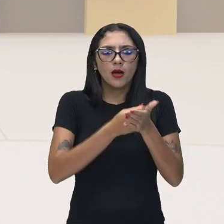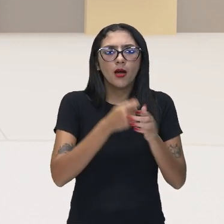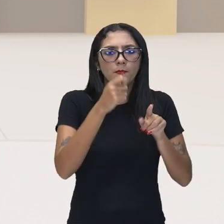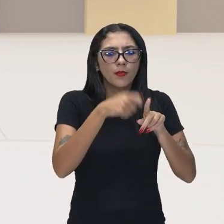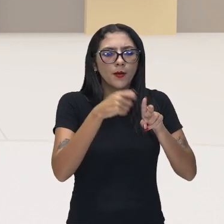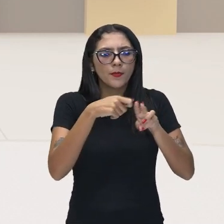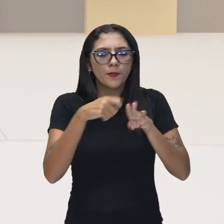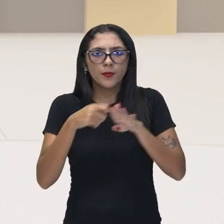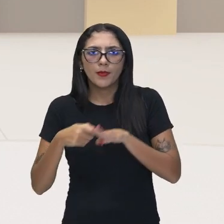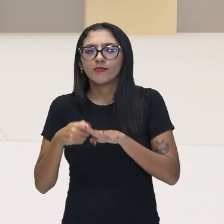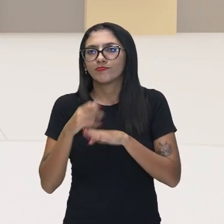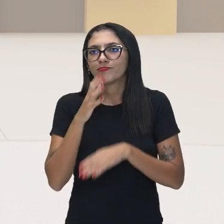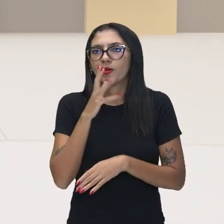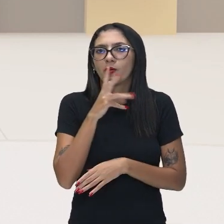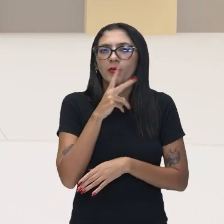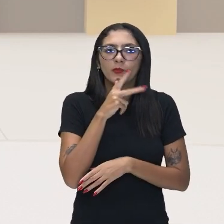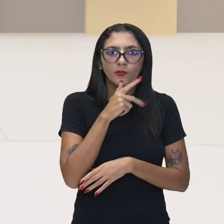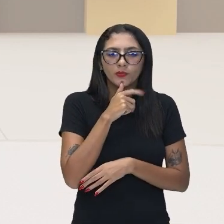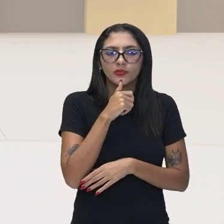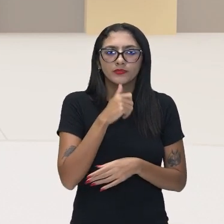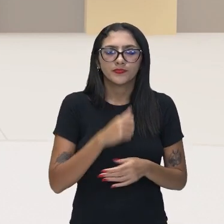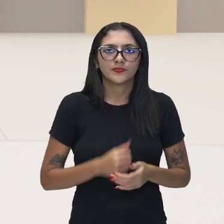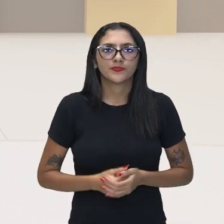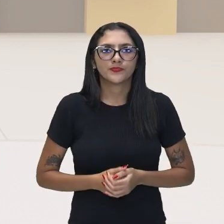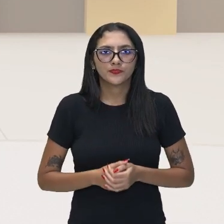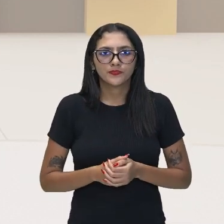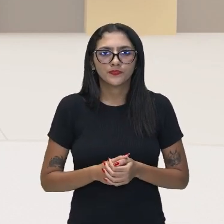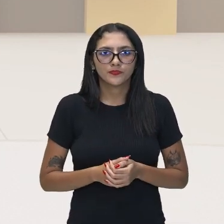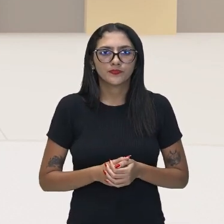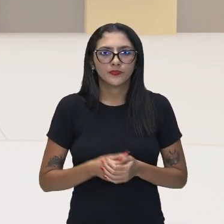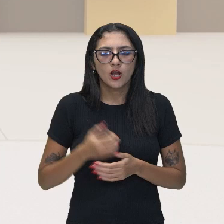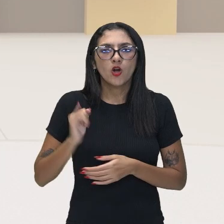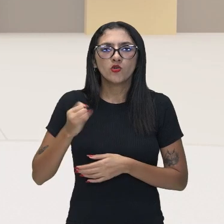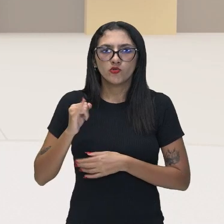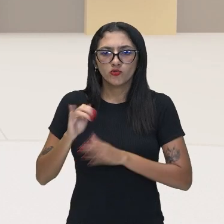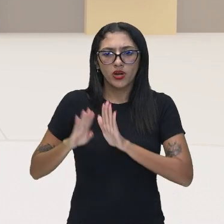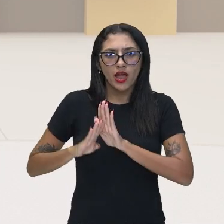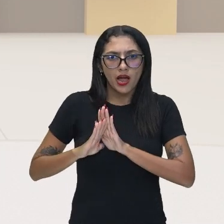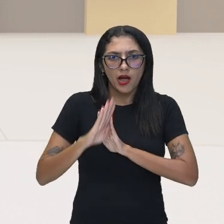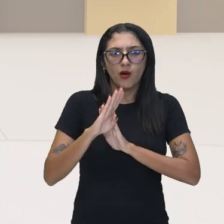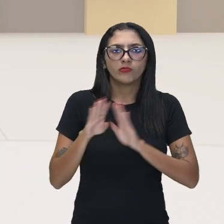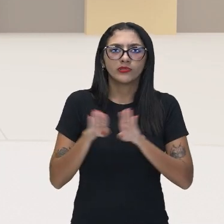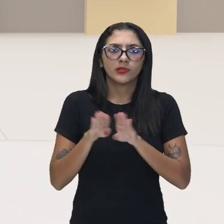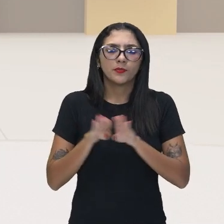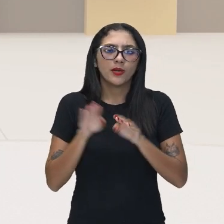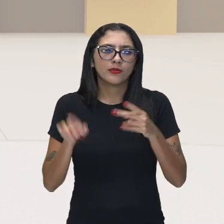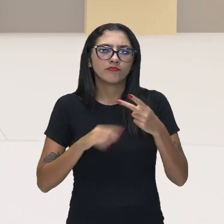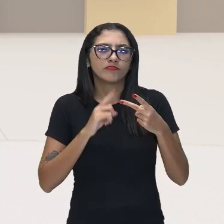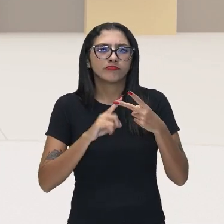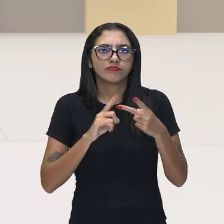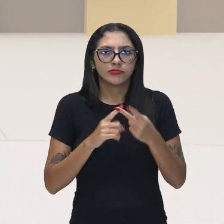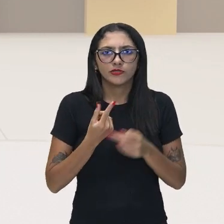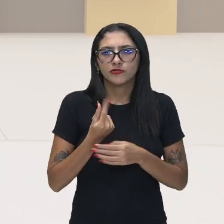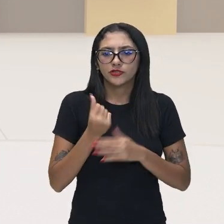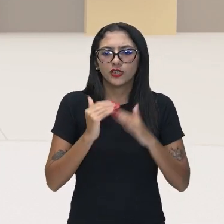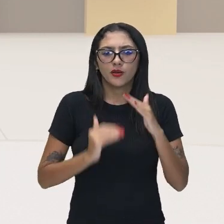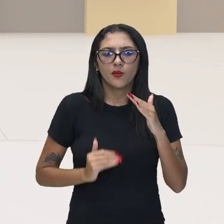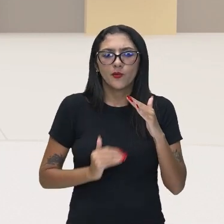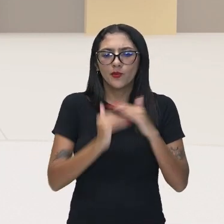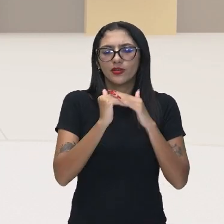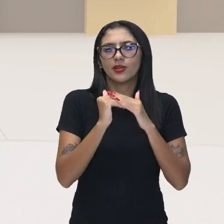empréstimo, né? Ele tem aí, assim como os juros elevados, ele tem aí uma limitação também no seu